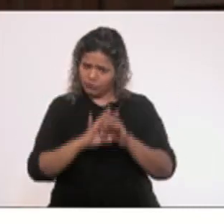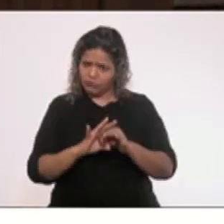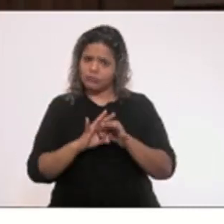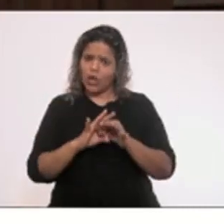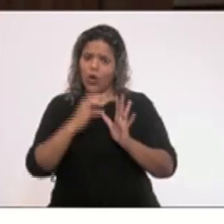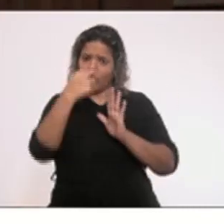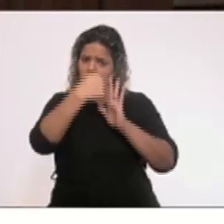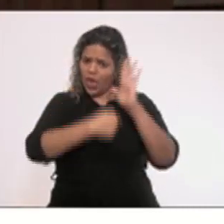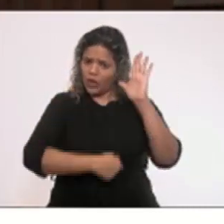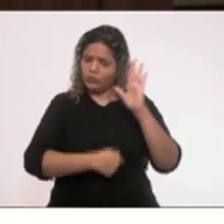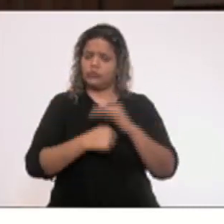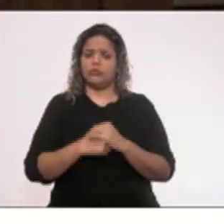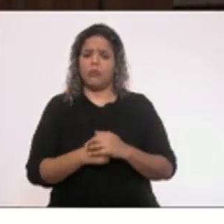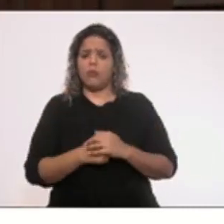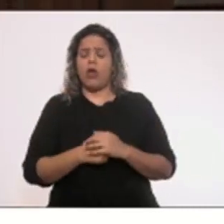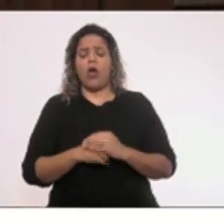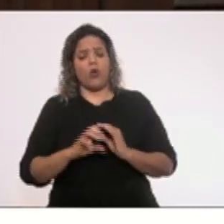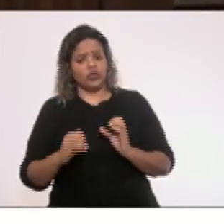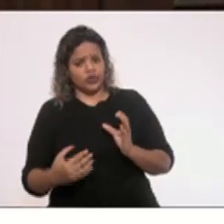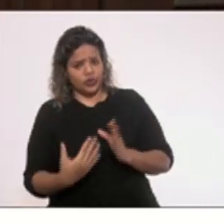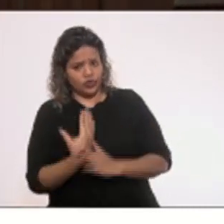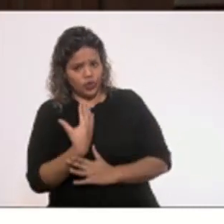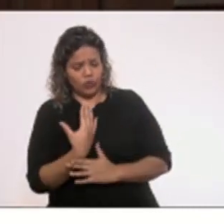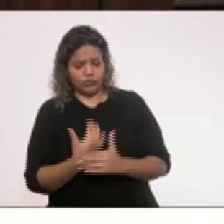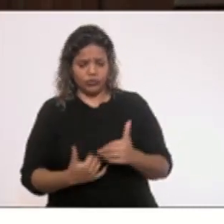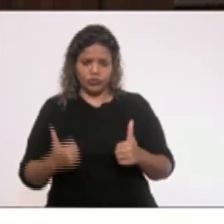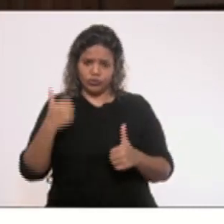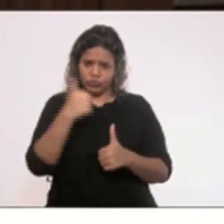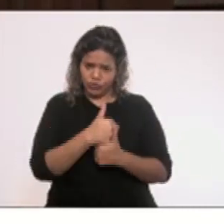nossos textos, que foi o que gerou o